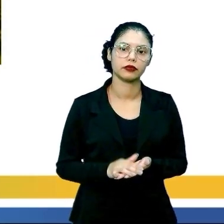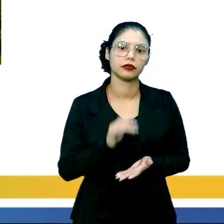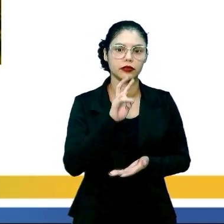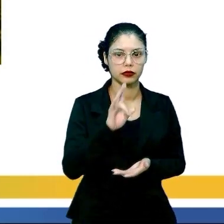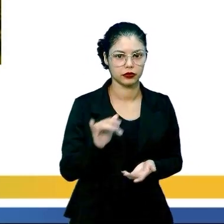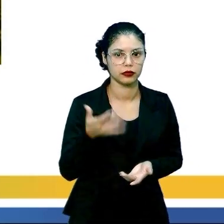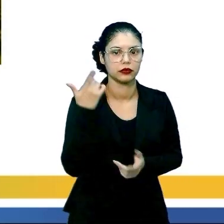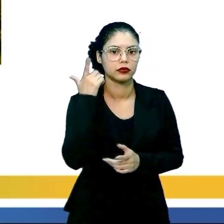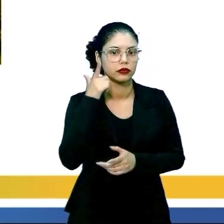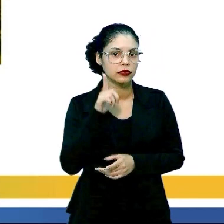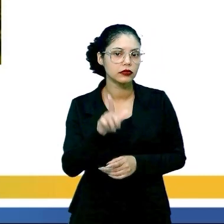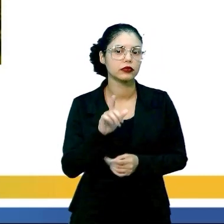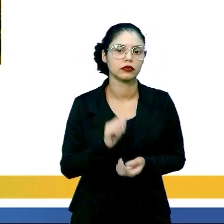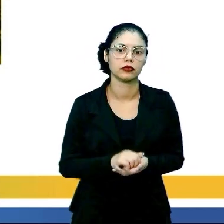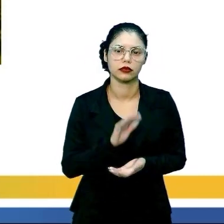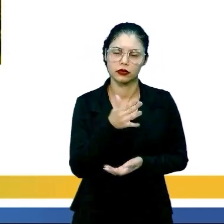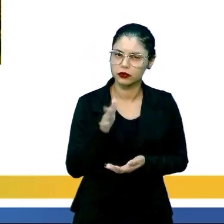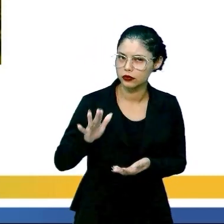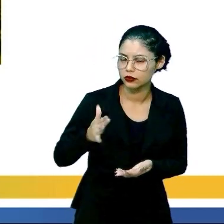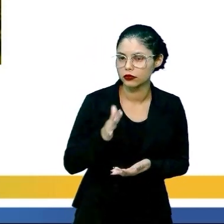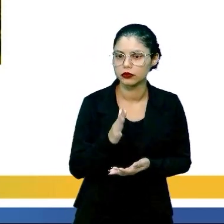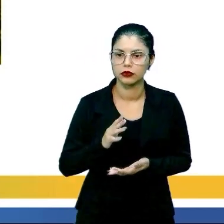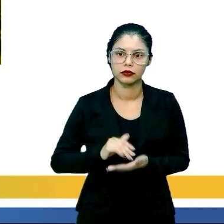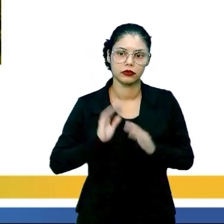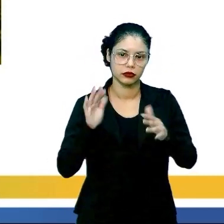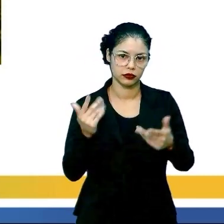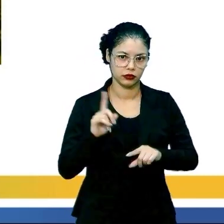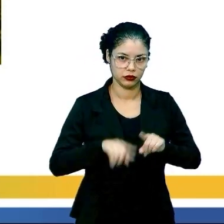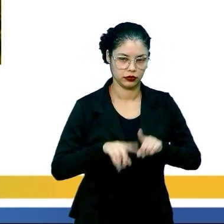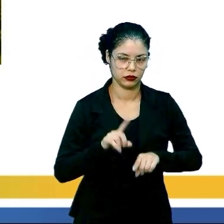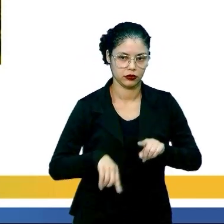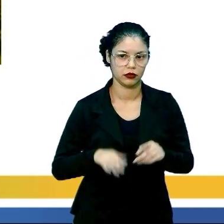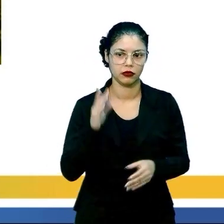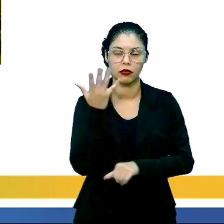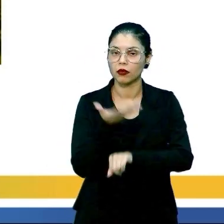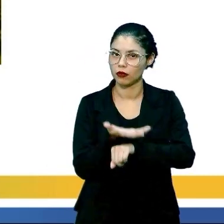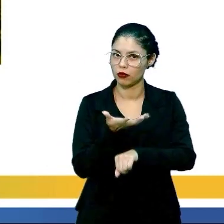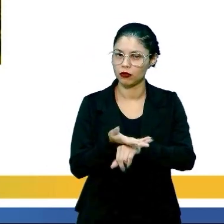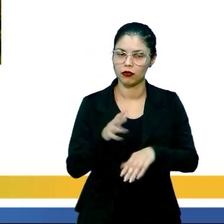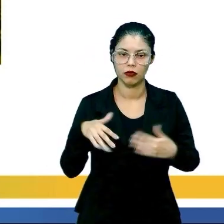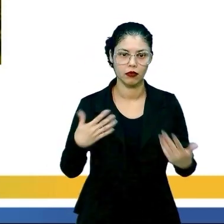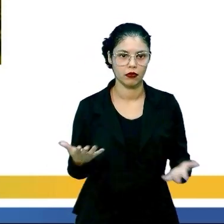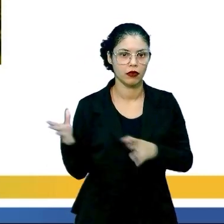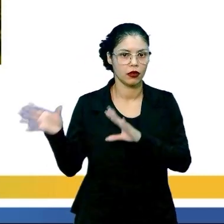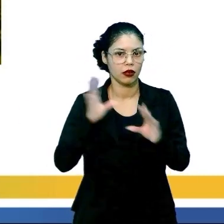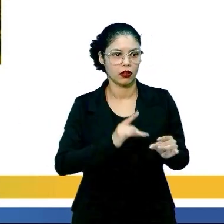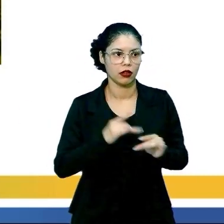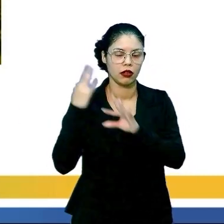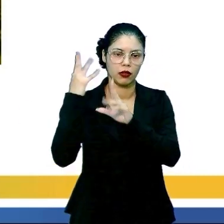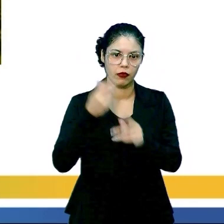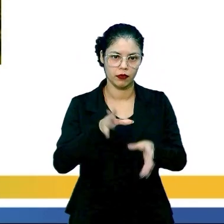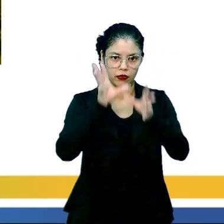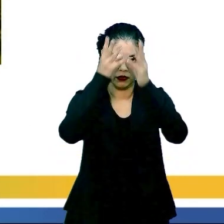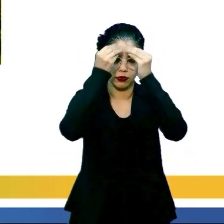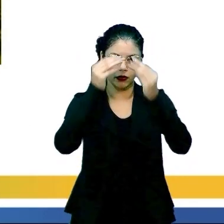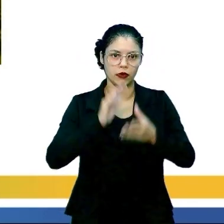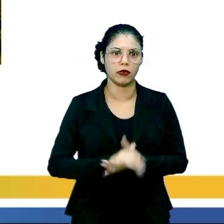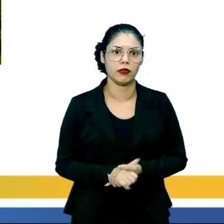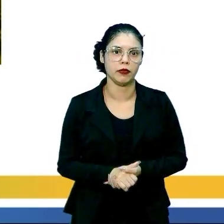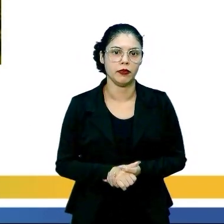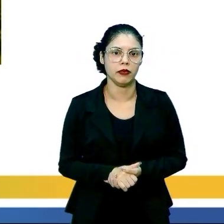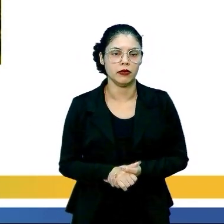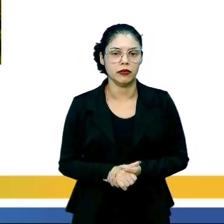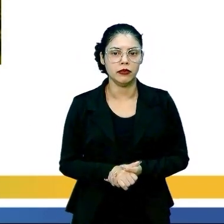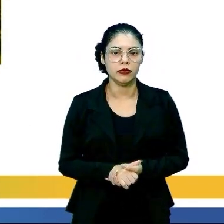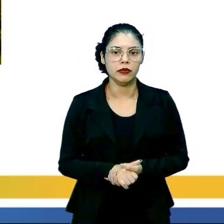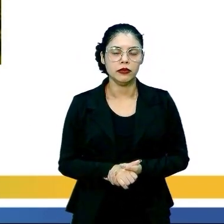você consegue identificar mais ou menos, né, ali qual é a matéria. E aí você já consegue trazer o seu conhecimento à tona. Então, vamos lá